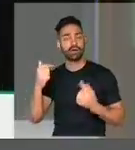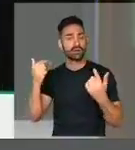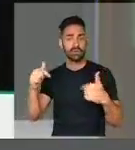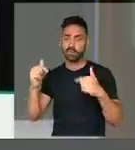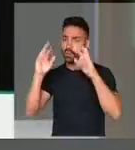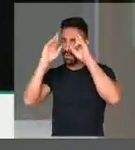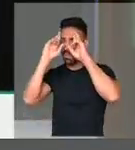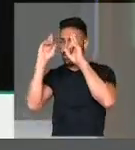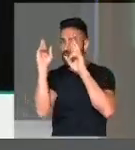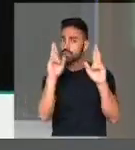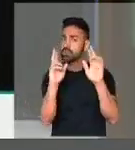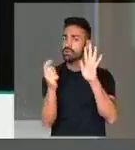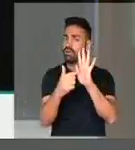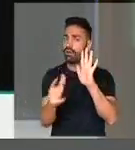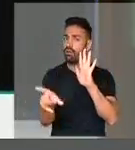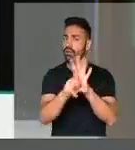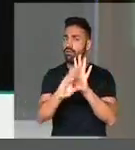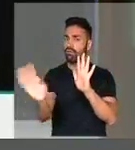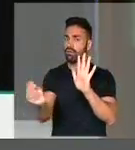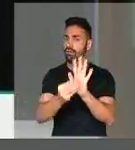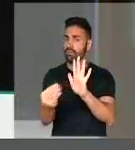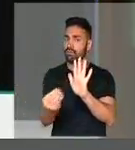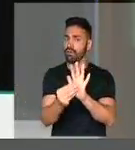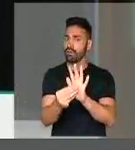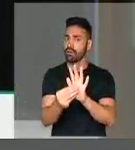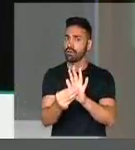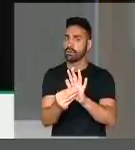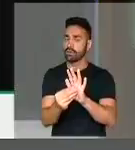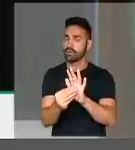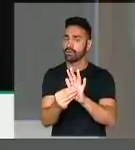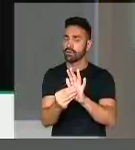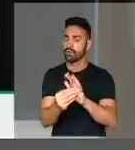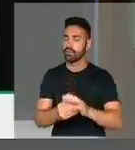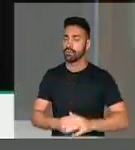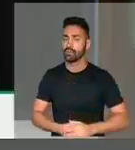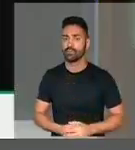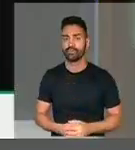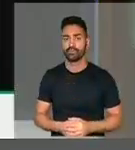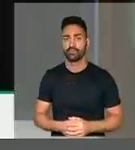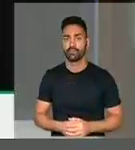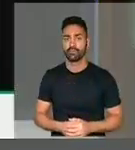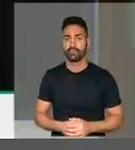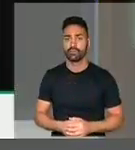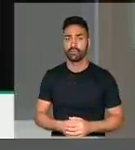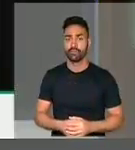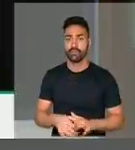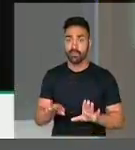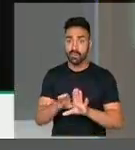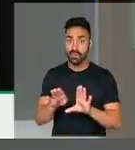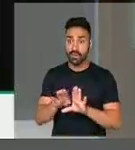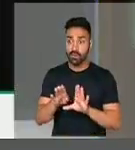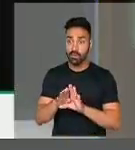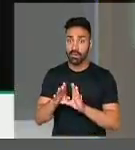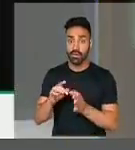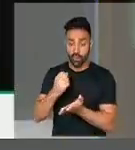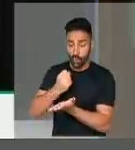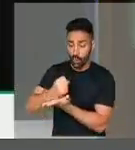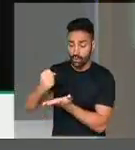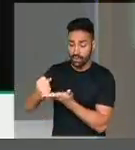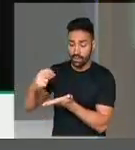que está na legislação e também os compromissos